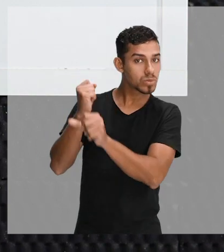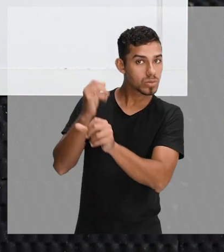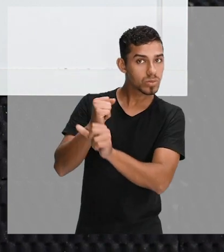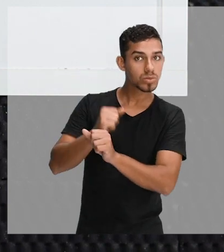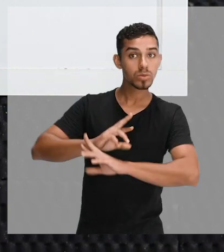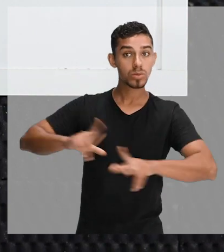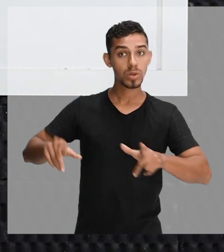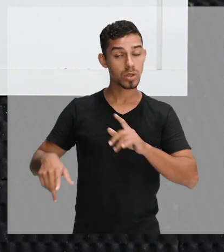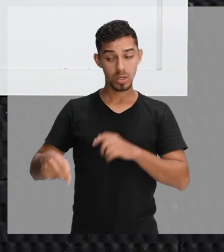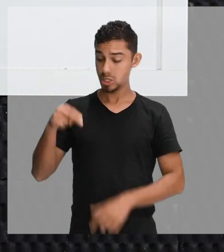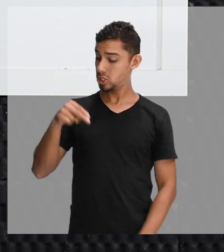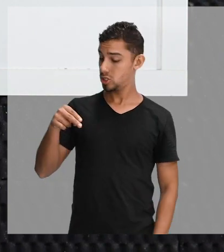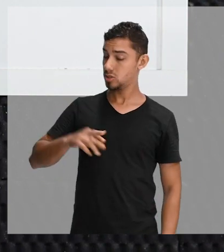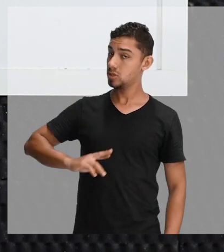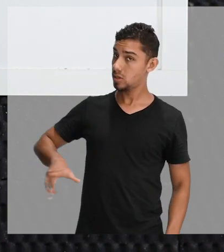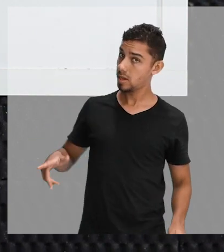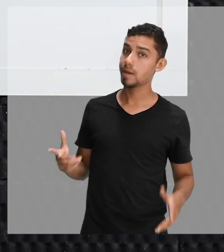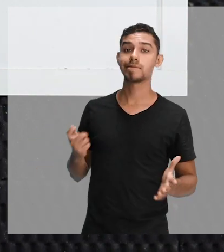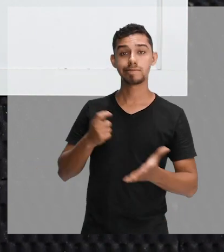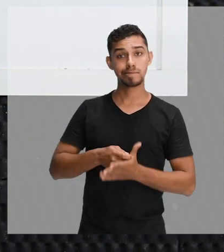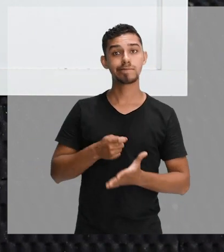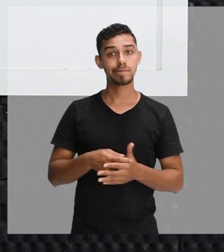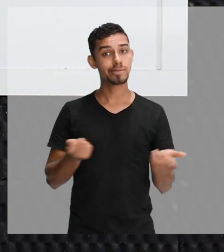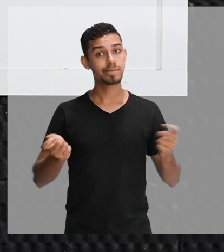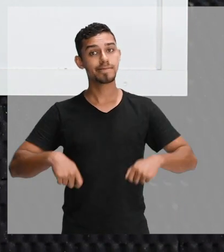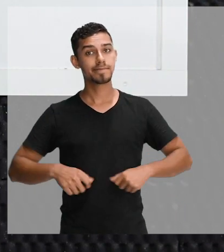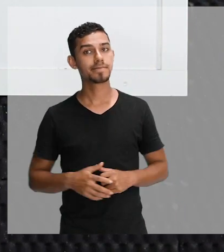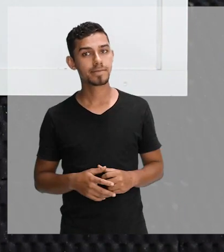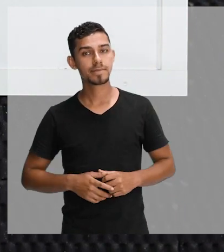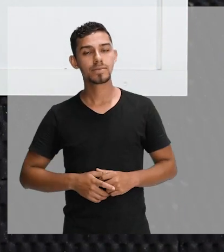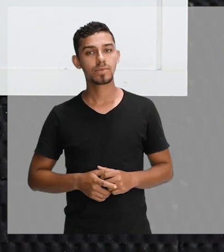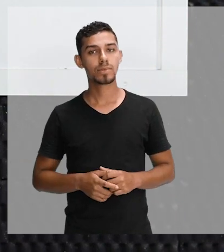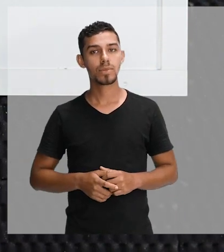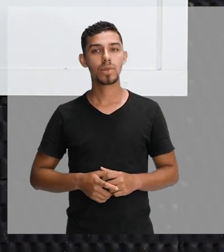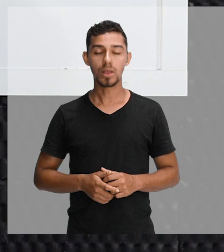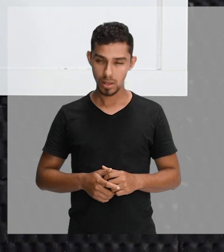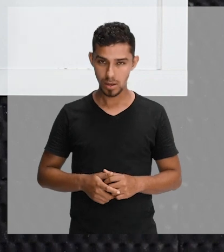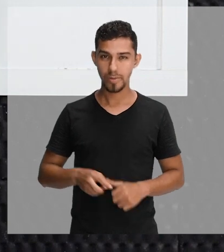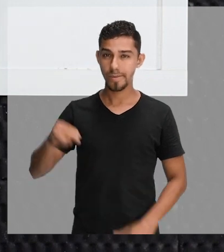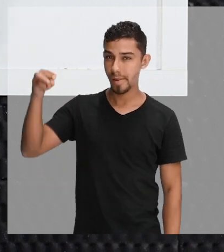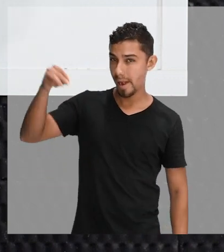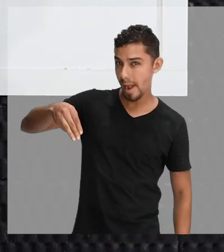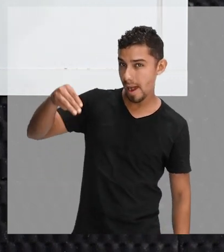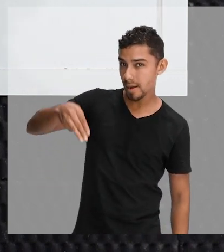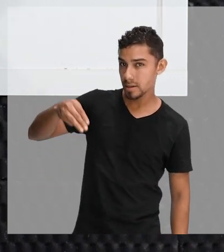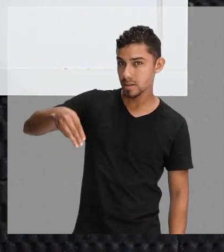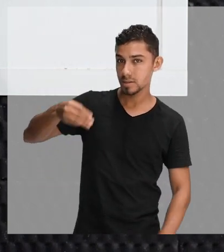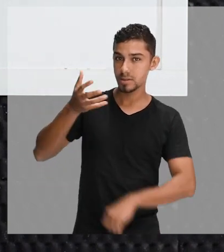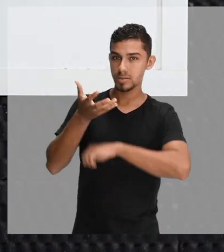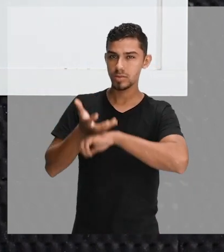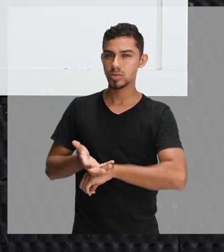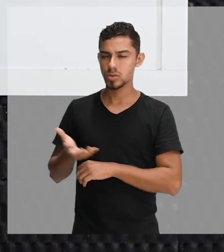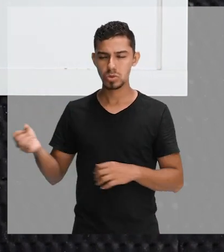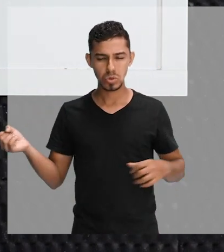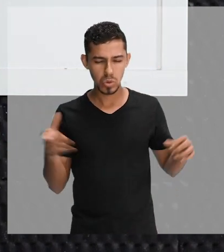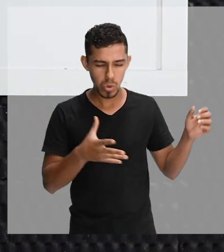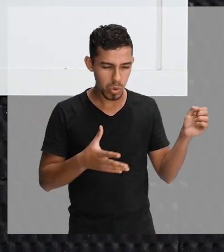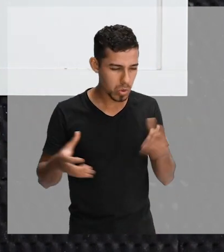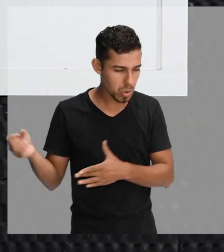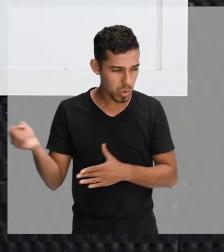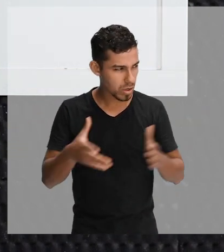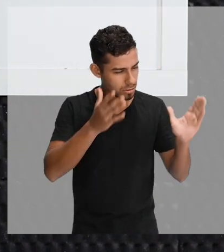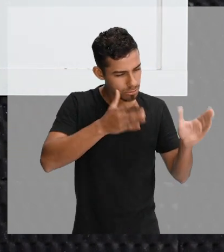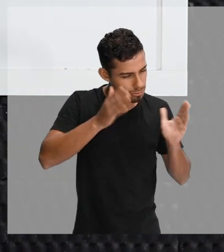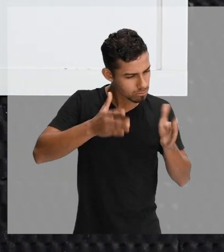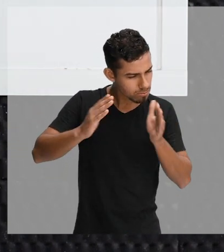não de Newton, necessariamente. Olha só, e aqui vem, a matemática é a grande novidade nesse processo